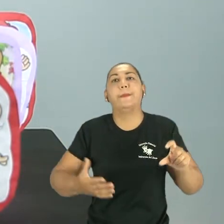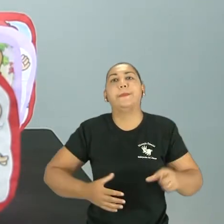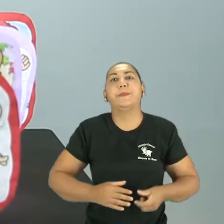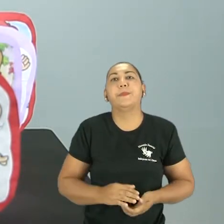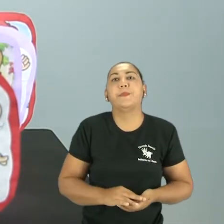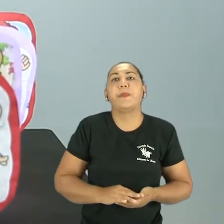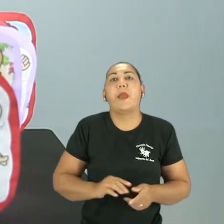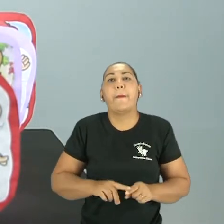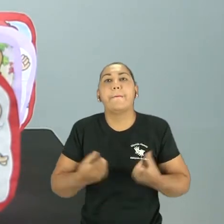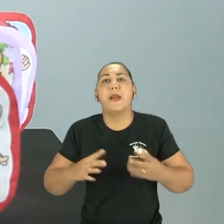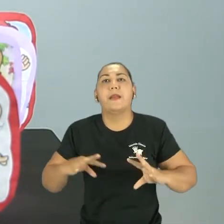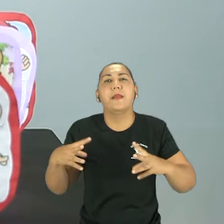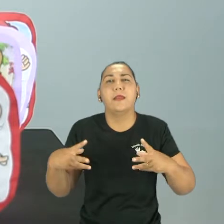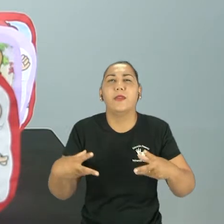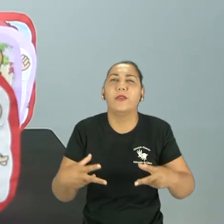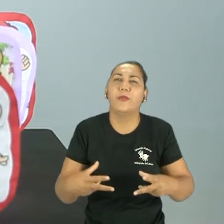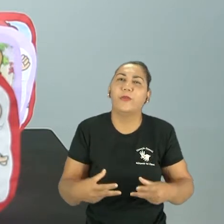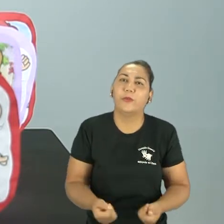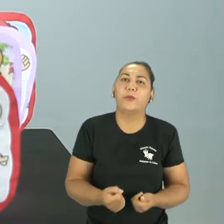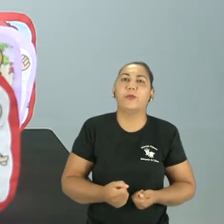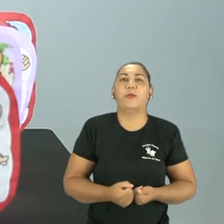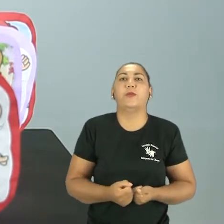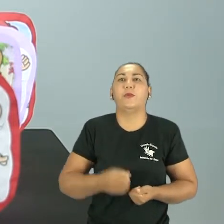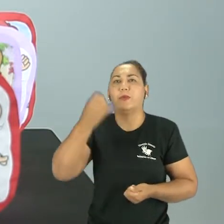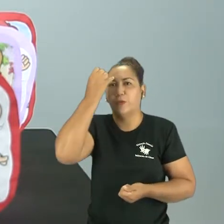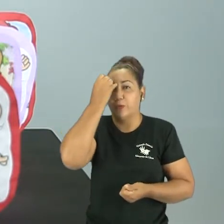são feitos em